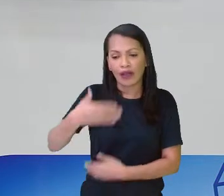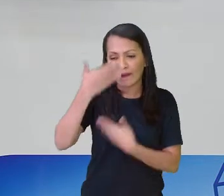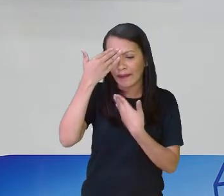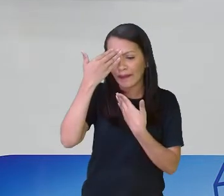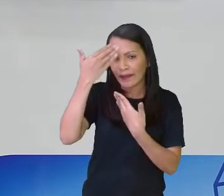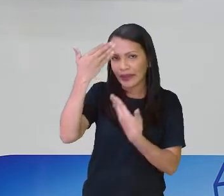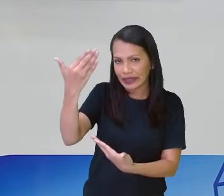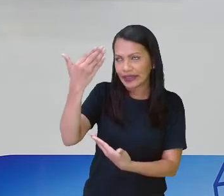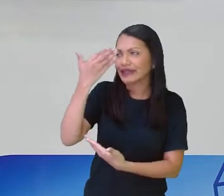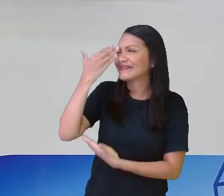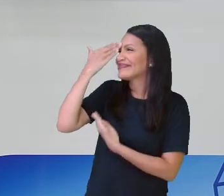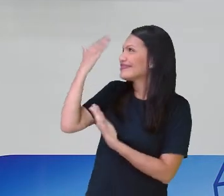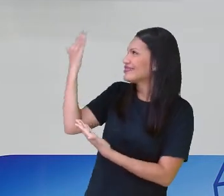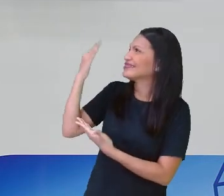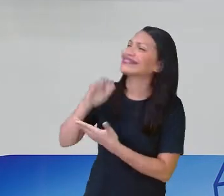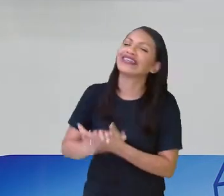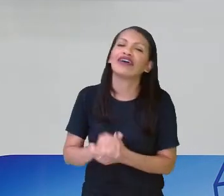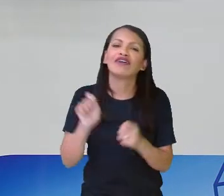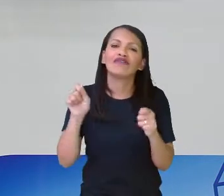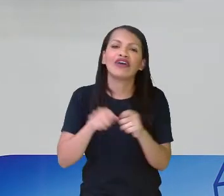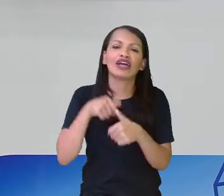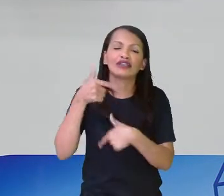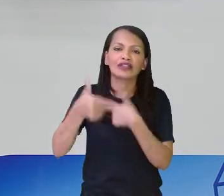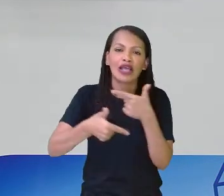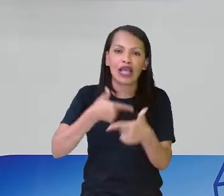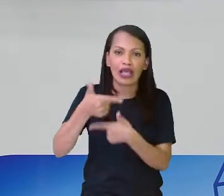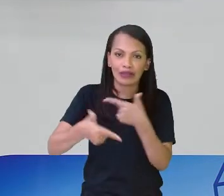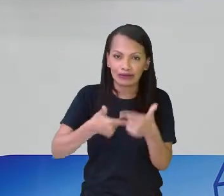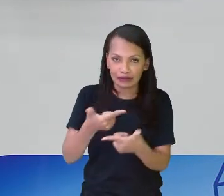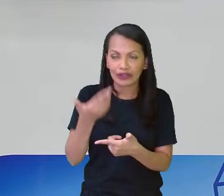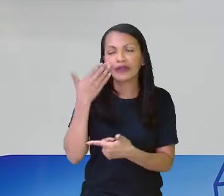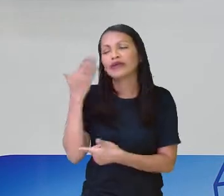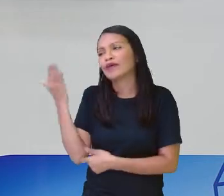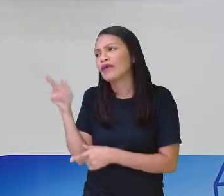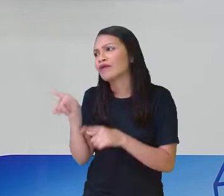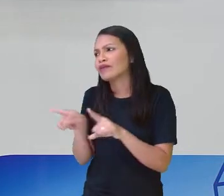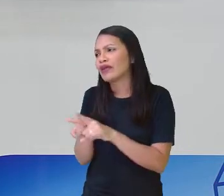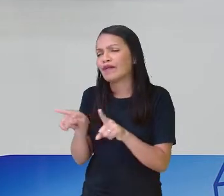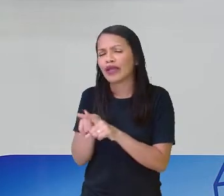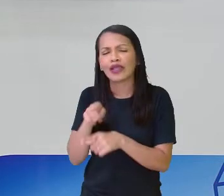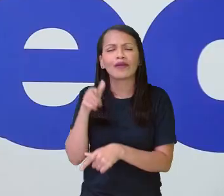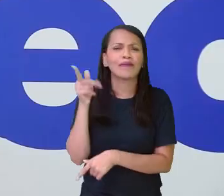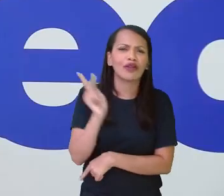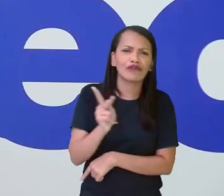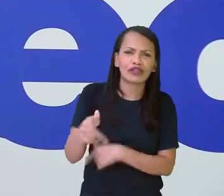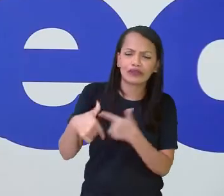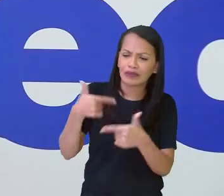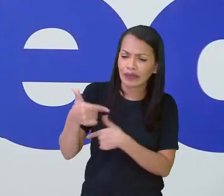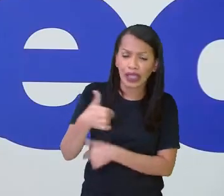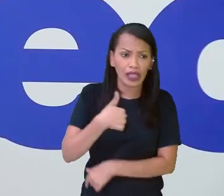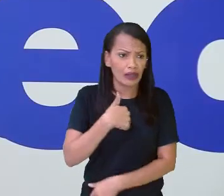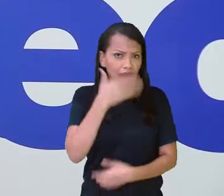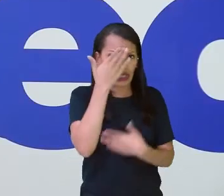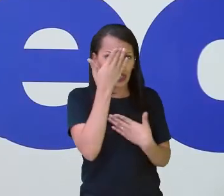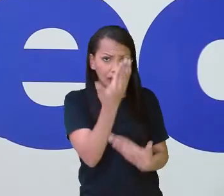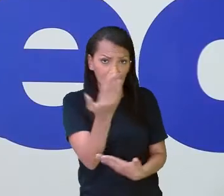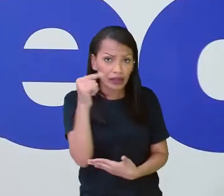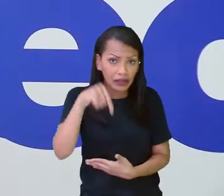querida, como sempre aí, né, fazendo seu trabalho com louvor. Professor Givanilson, muito obrigada também. Eu que agradeço e daqui